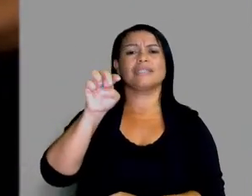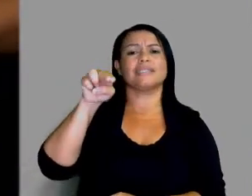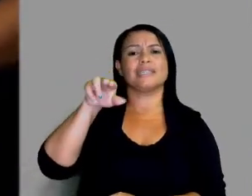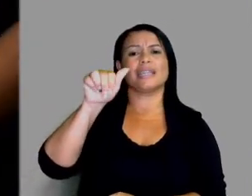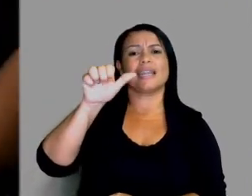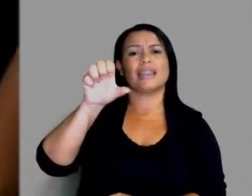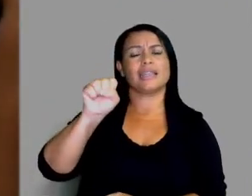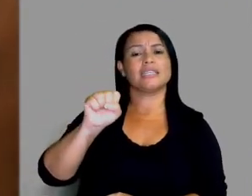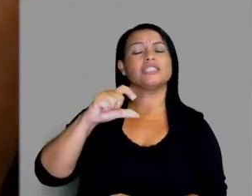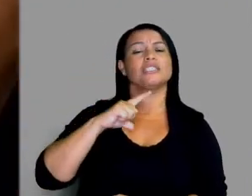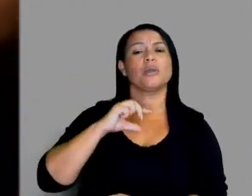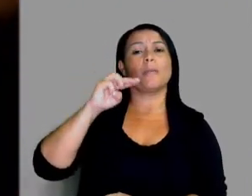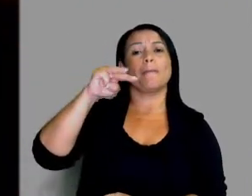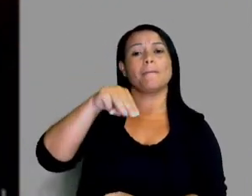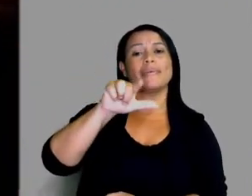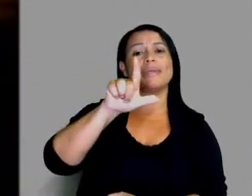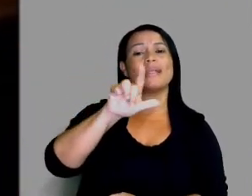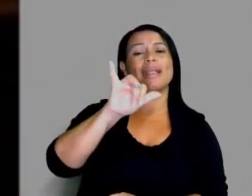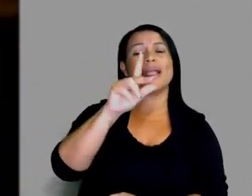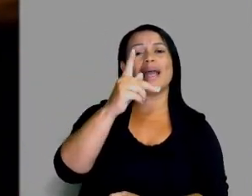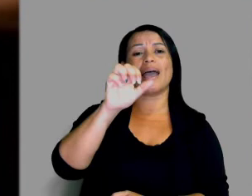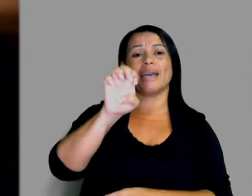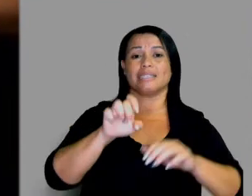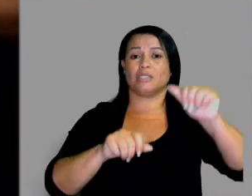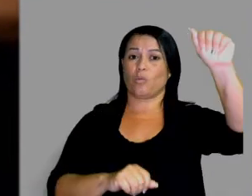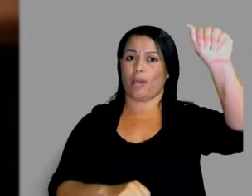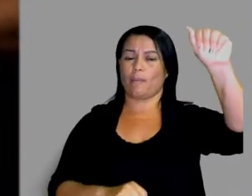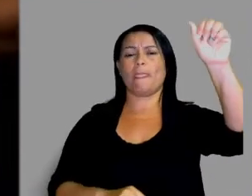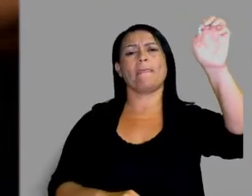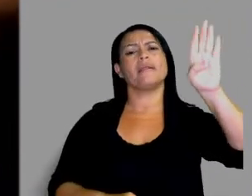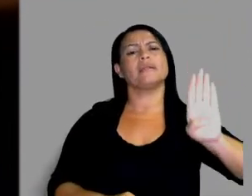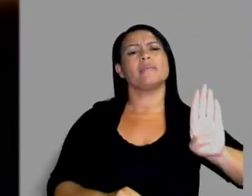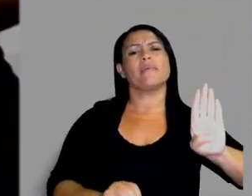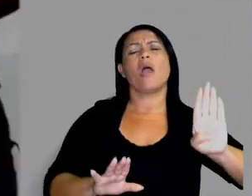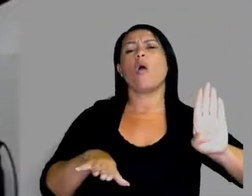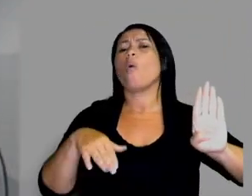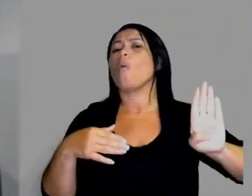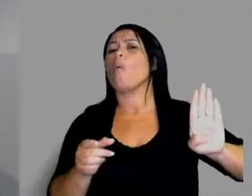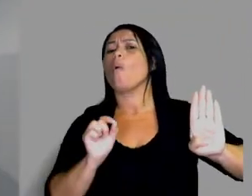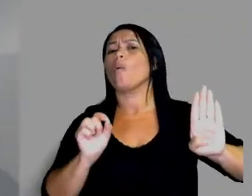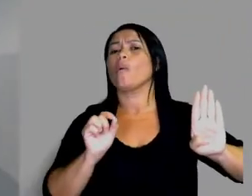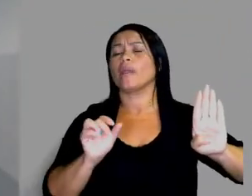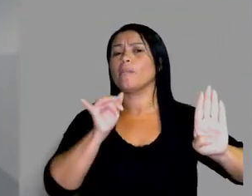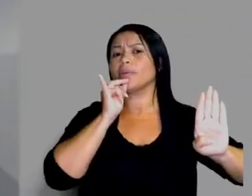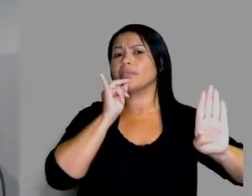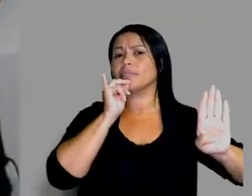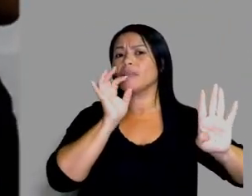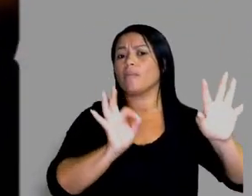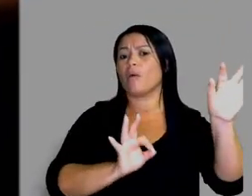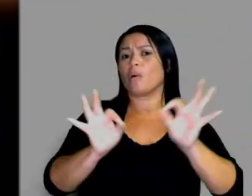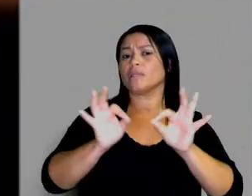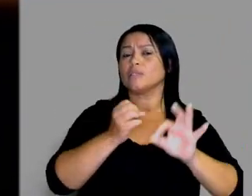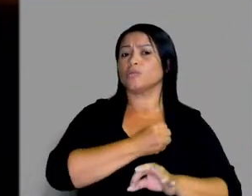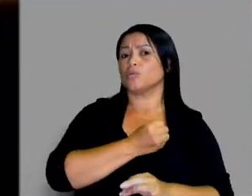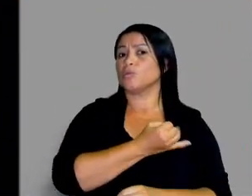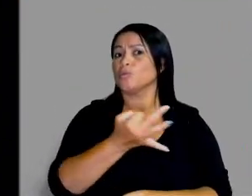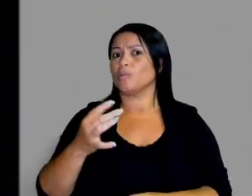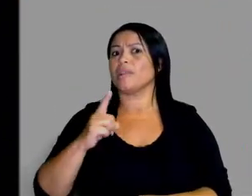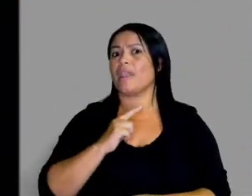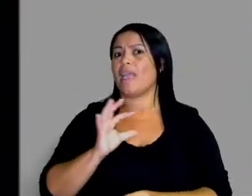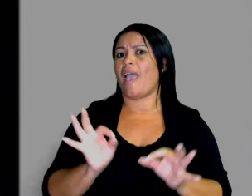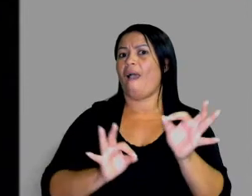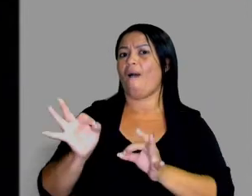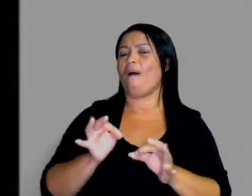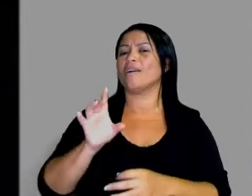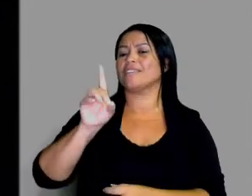milhares, tá? Para a letra A. Na letra B, qual o algarismo ocupa a ordem de dezena?